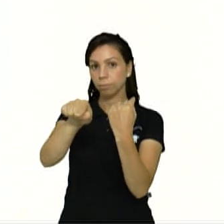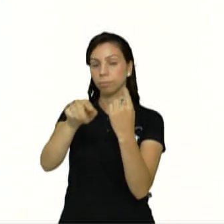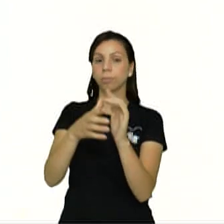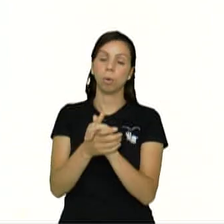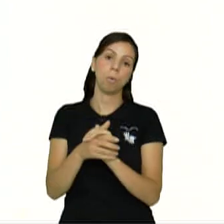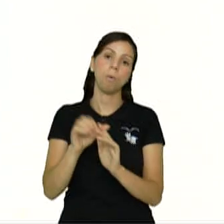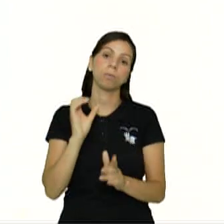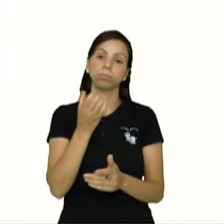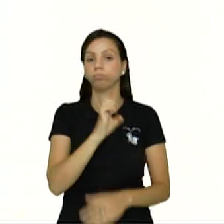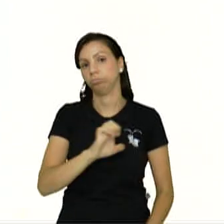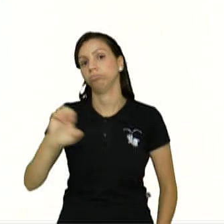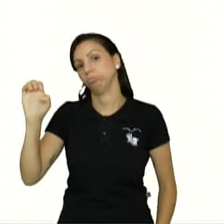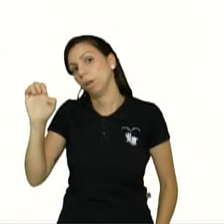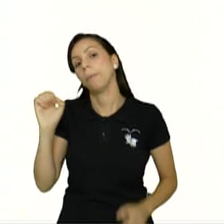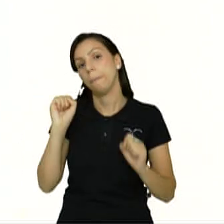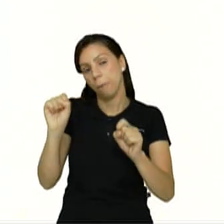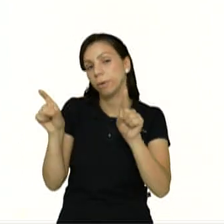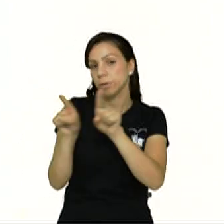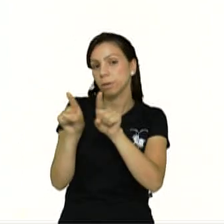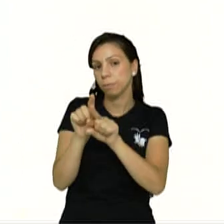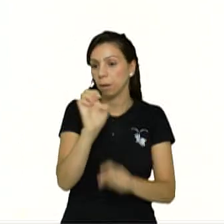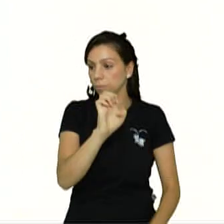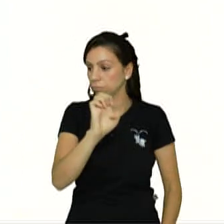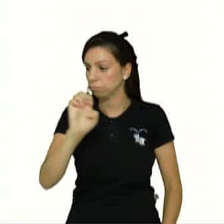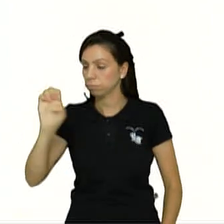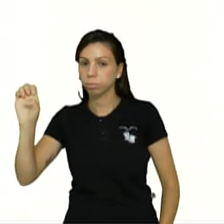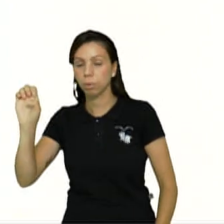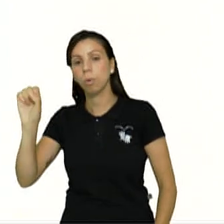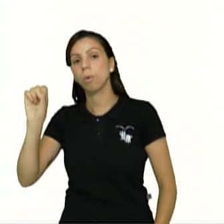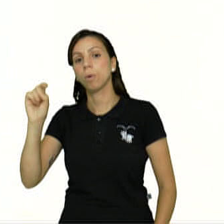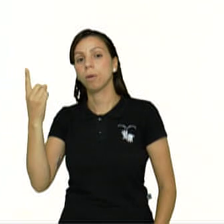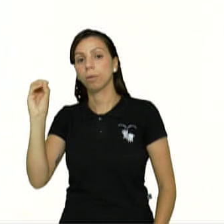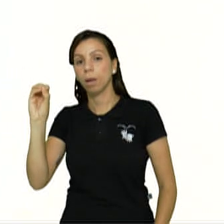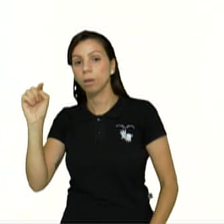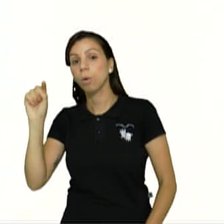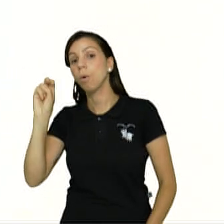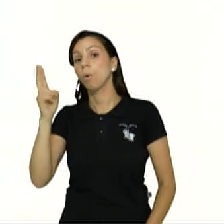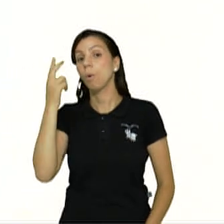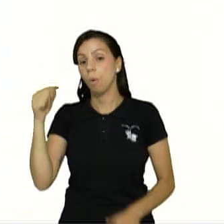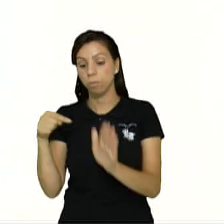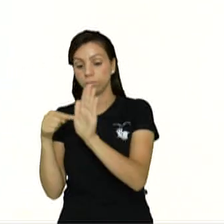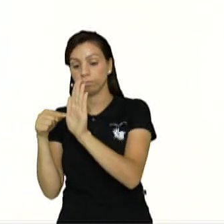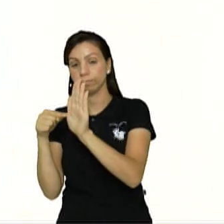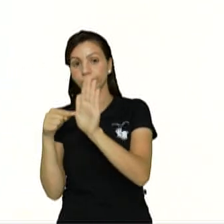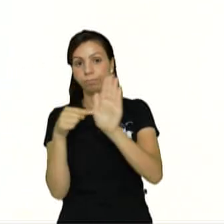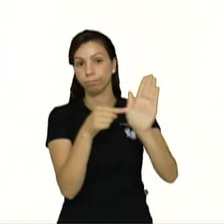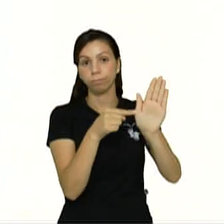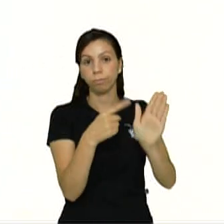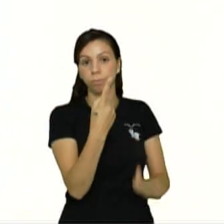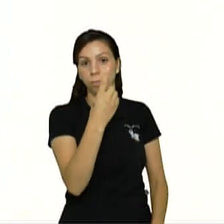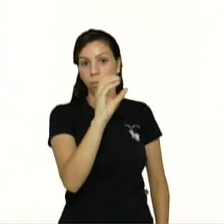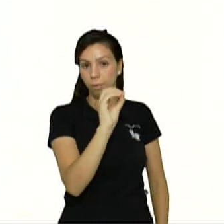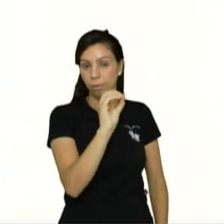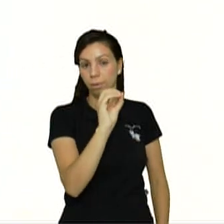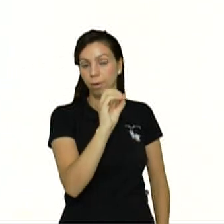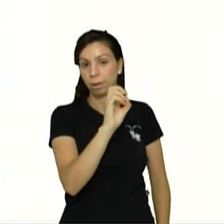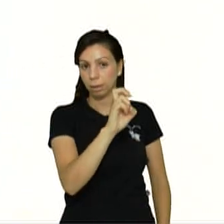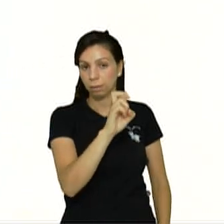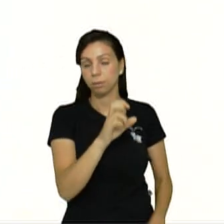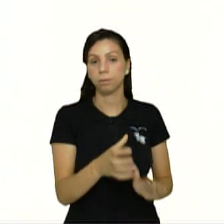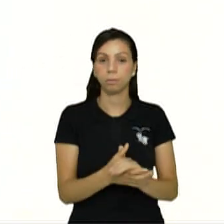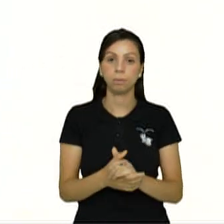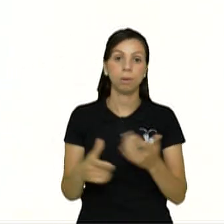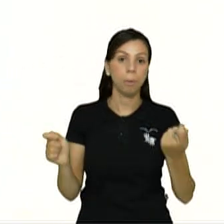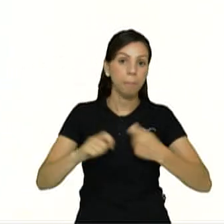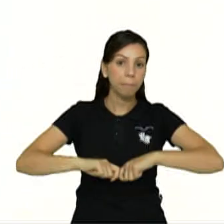para a esquerda, outro está a 15 para a direita. Você concorda que um se afasta a 10, o outro a 15? A